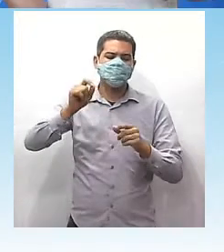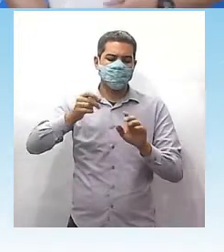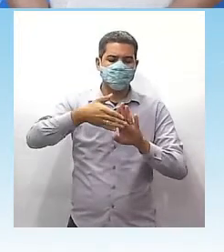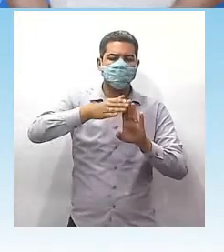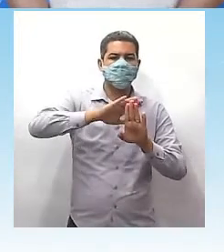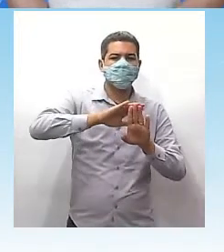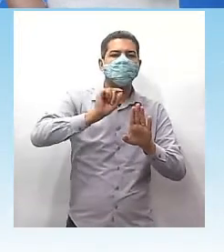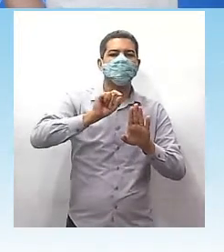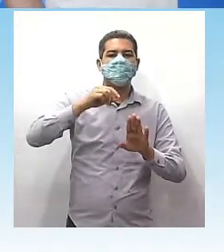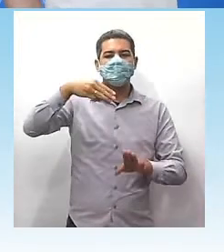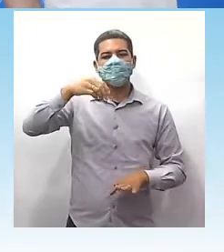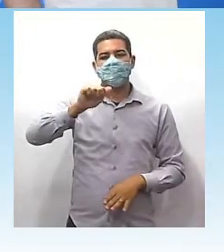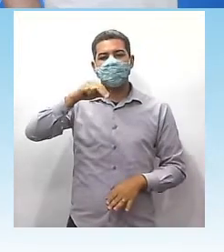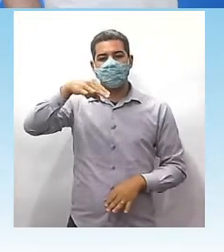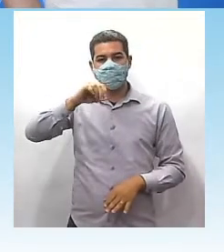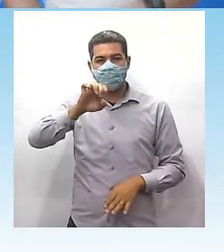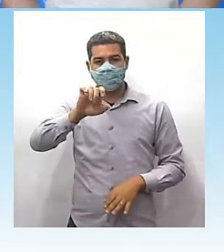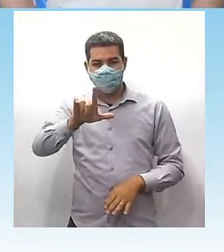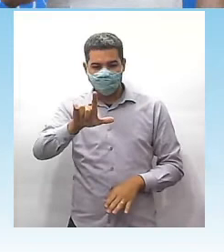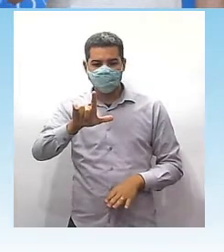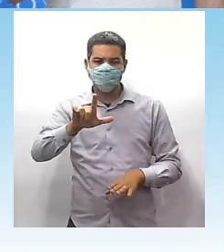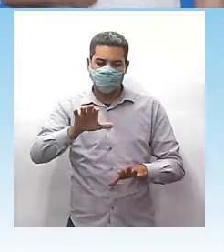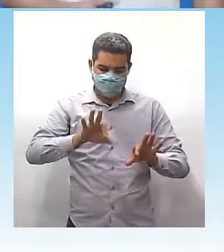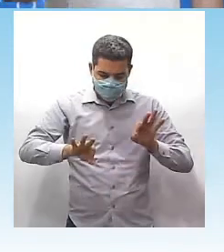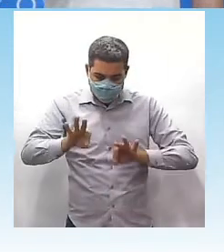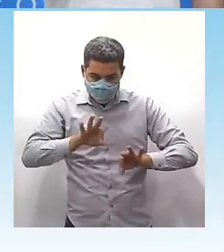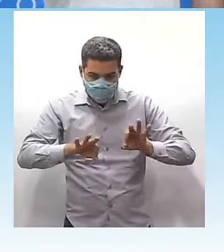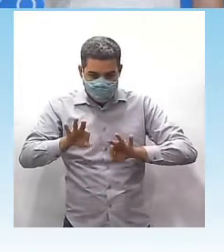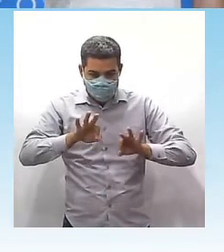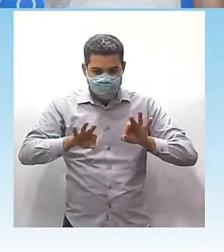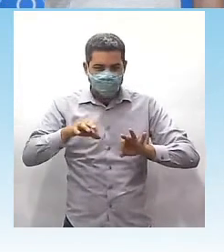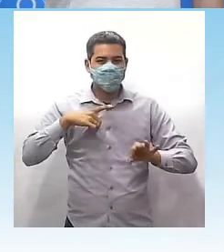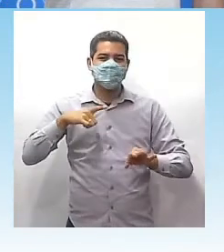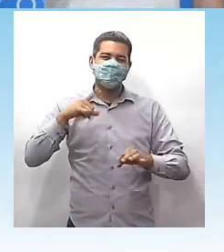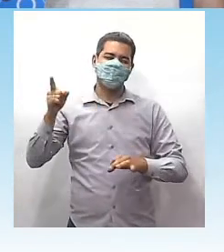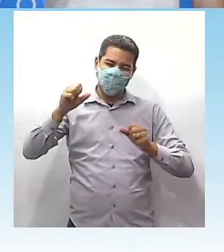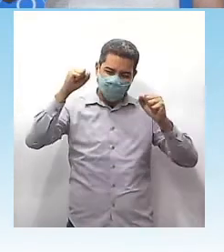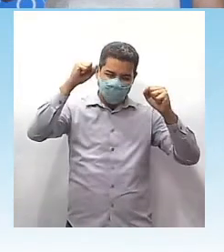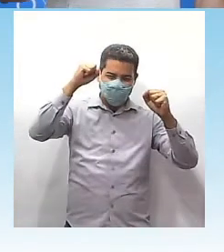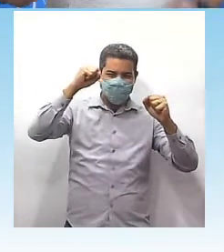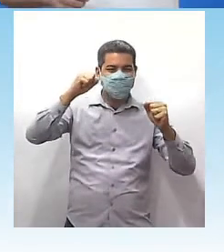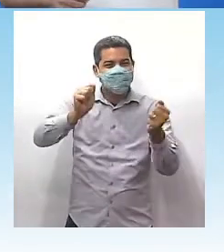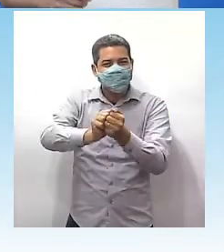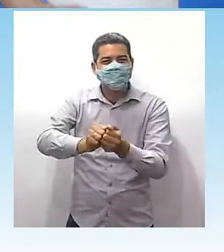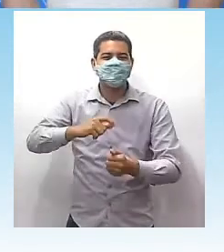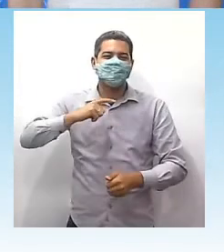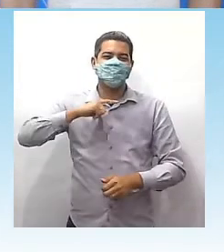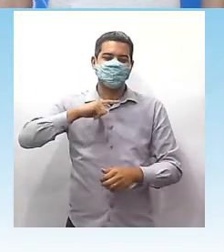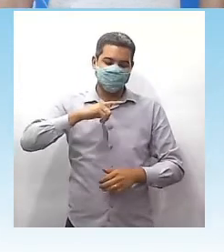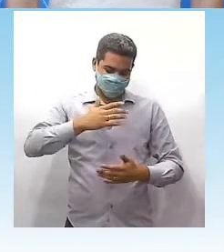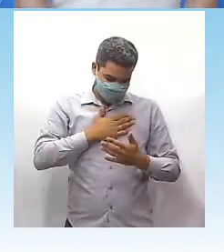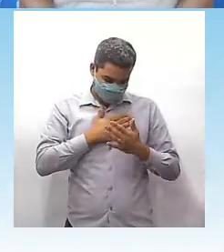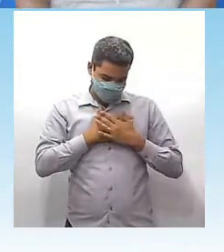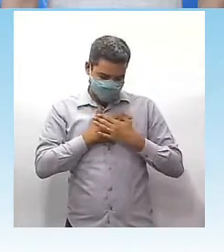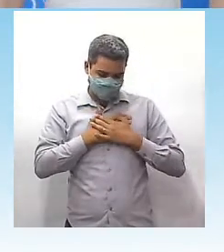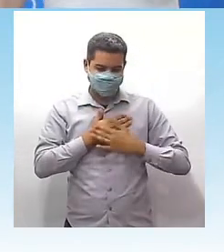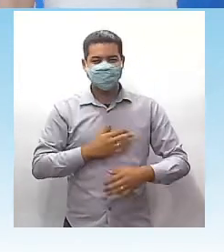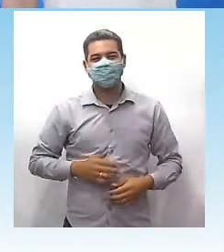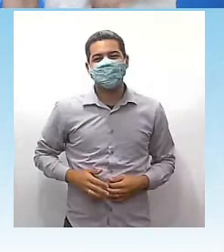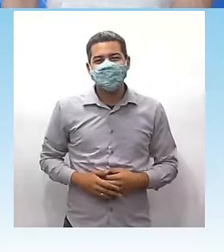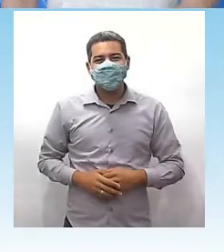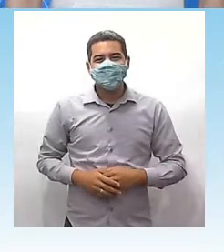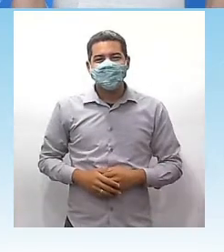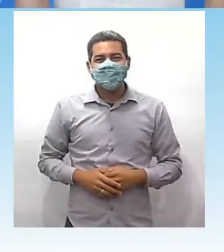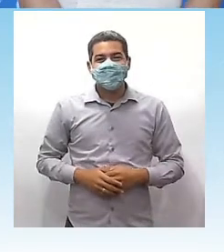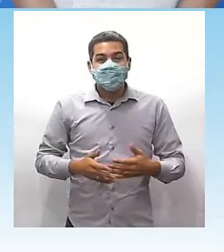tá aí, Manuel. Você não está vendo o Manuel, mas ele é nosso parceiro, tá na equipe, tá? Manuel tá fora não, tá no nosso coração.